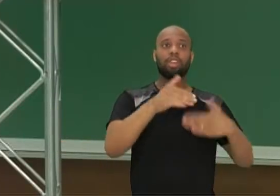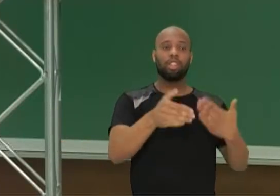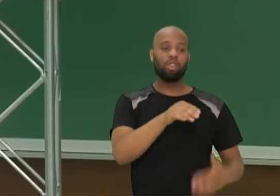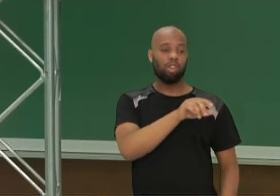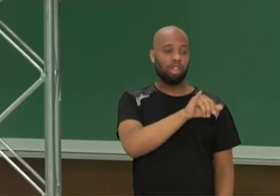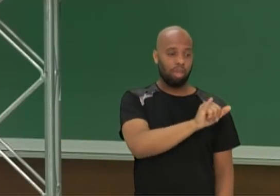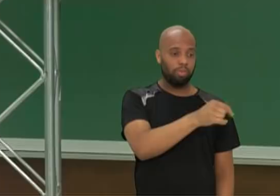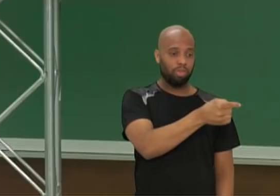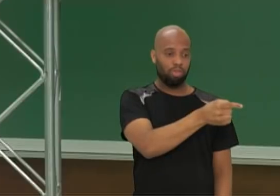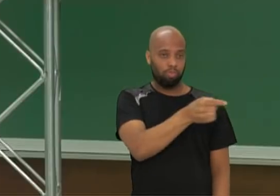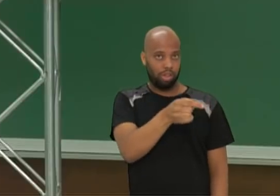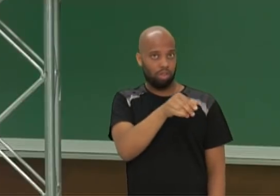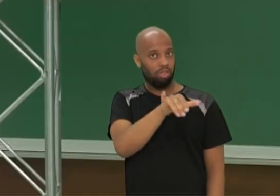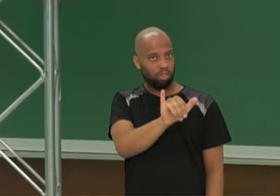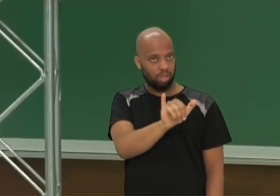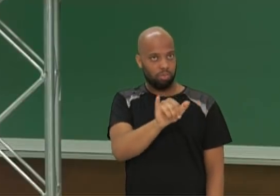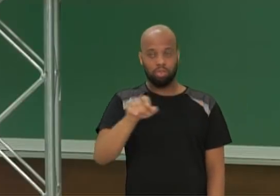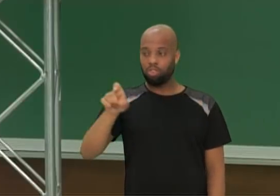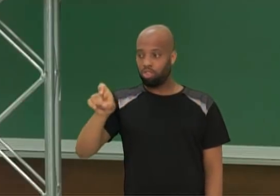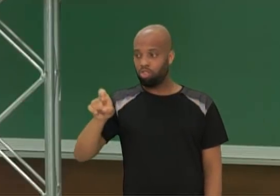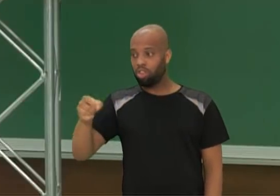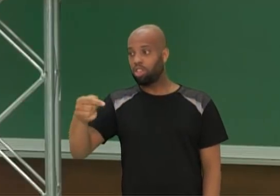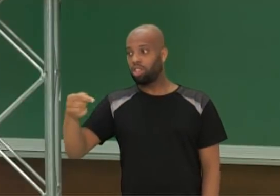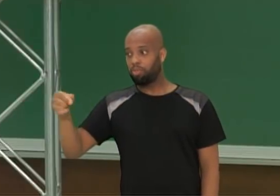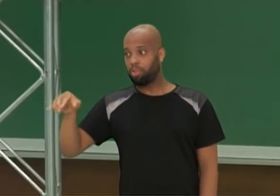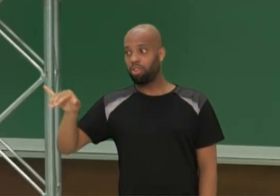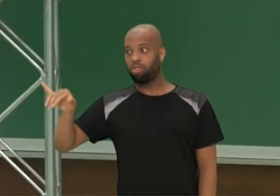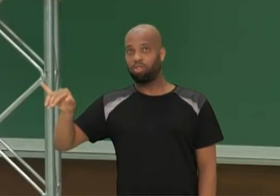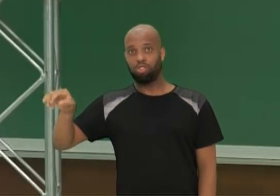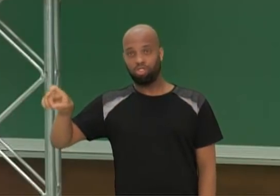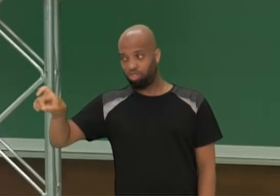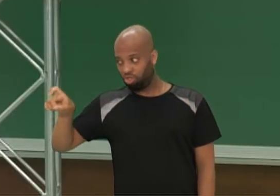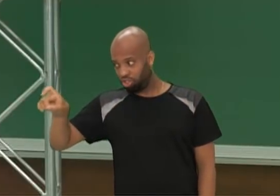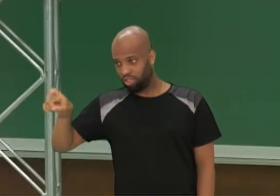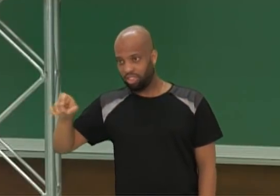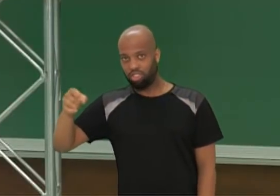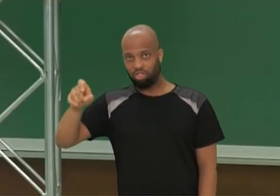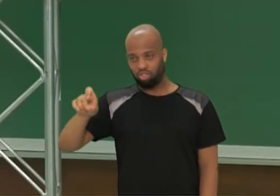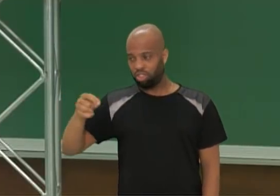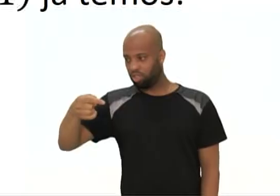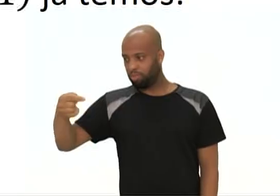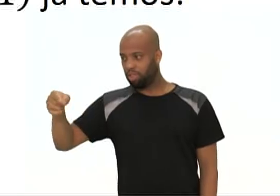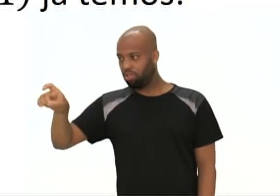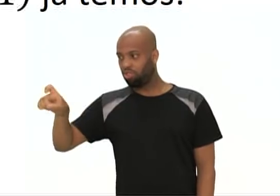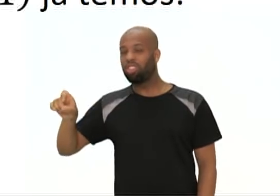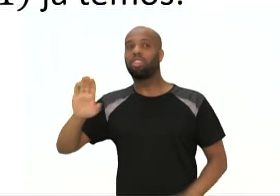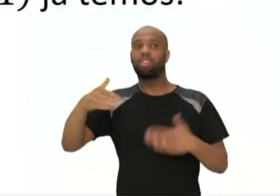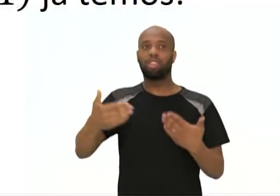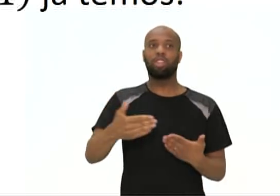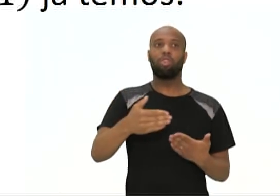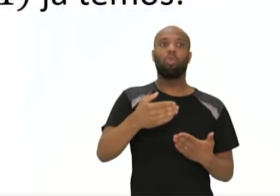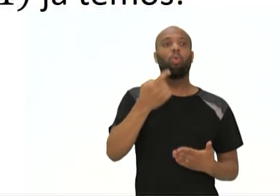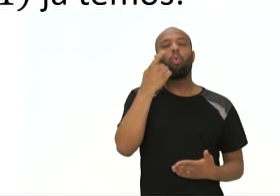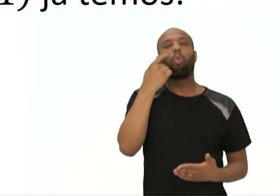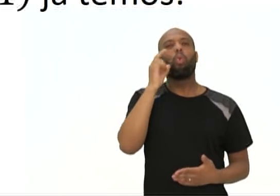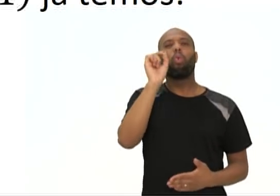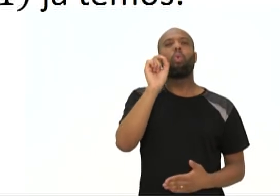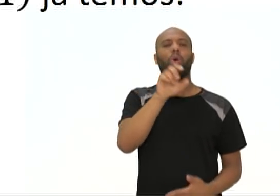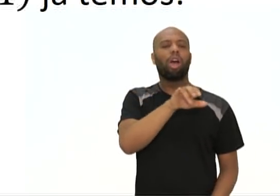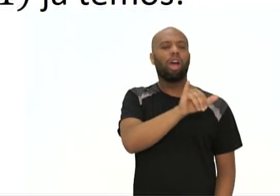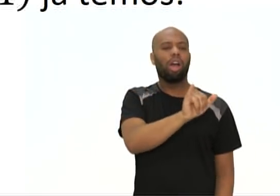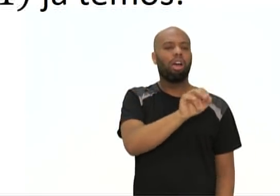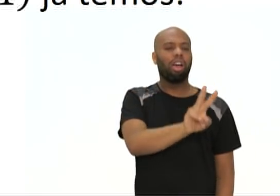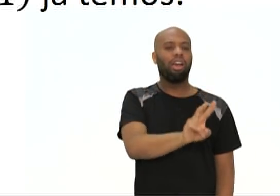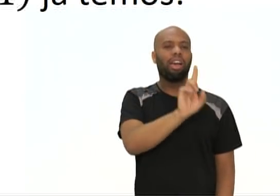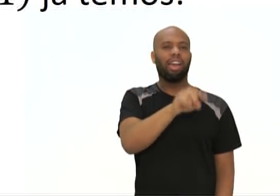o y, do x se subtrai o x. Então, o y do vértice está aqui, ó,